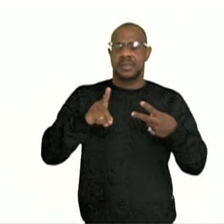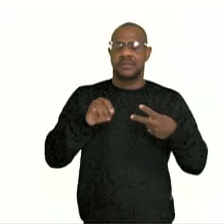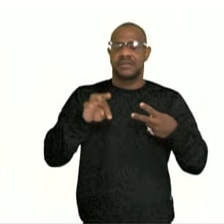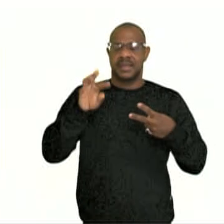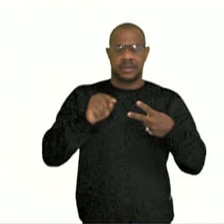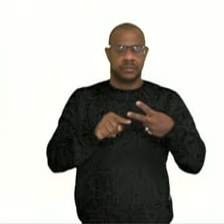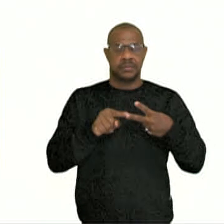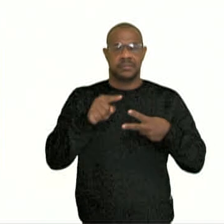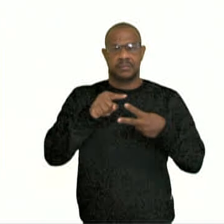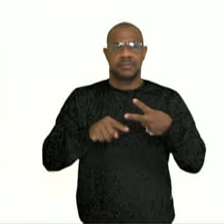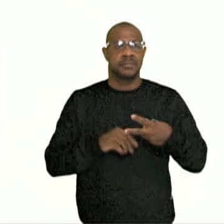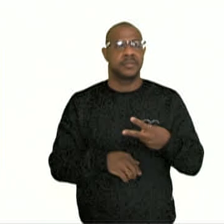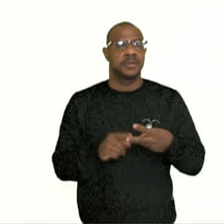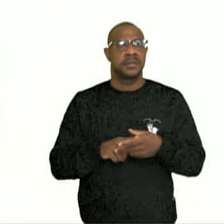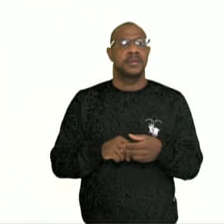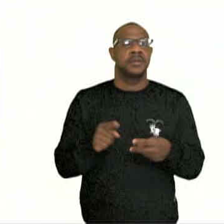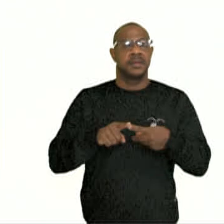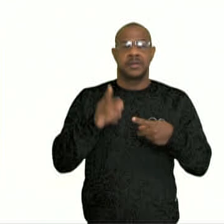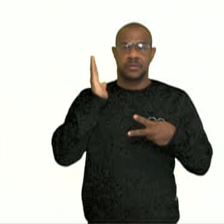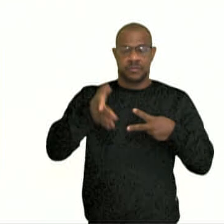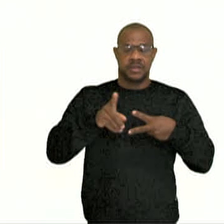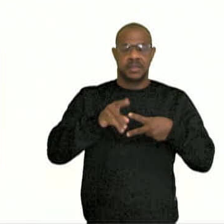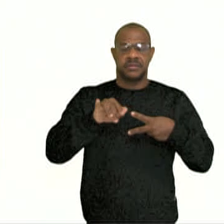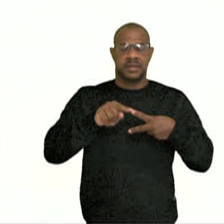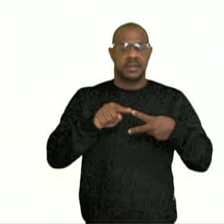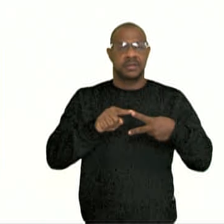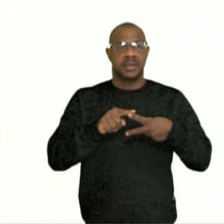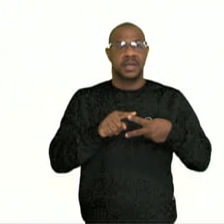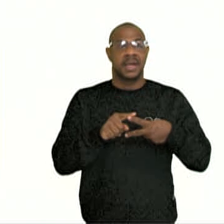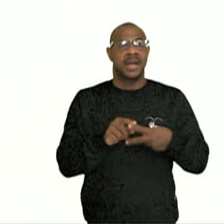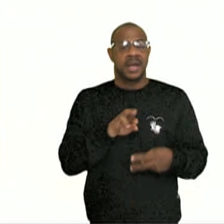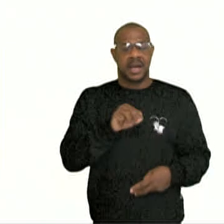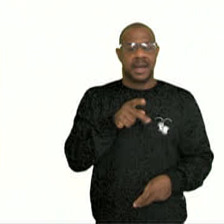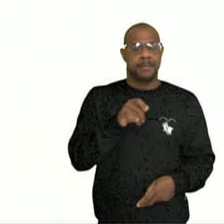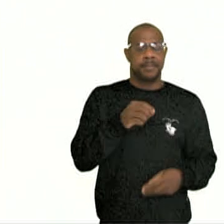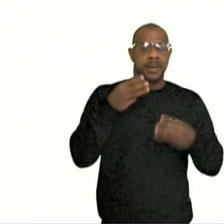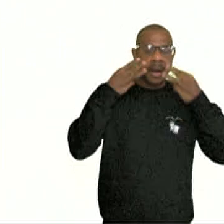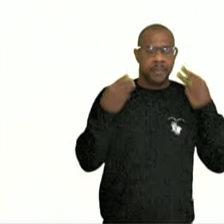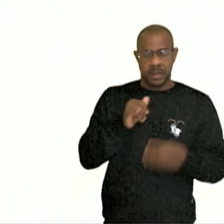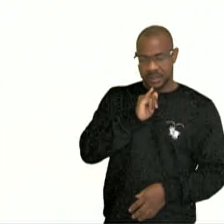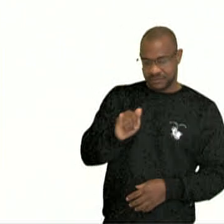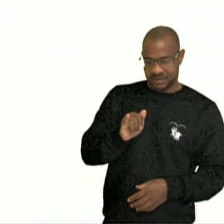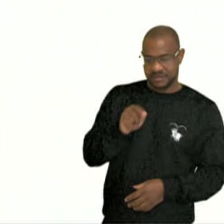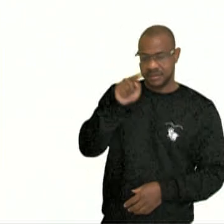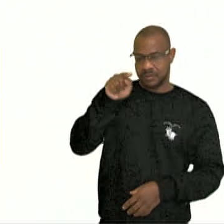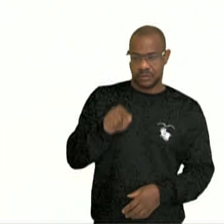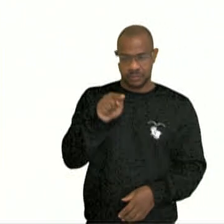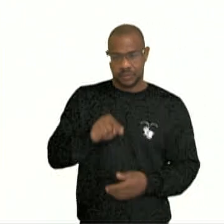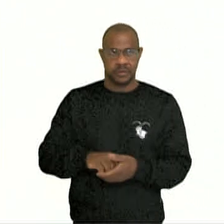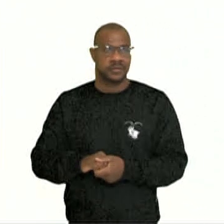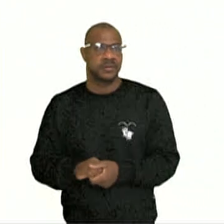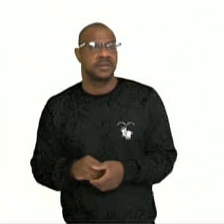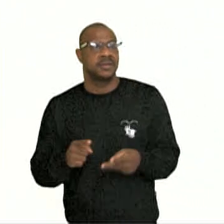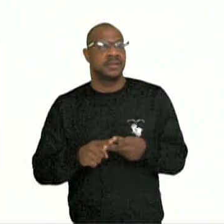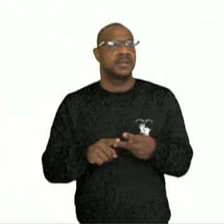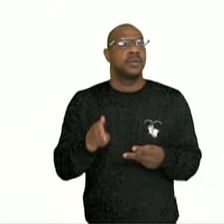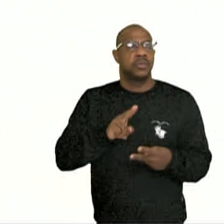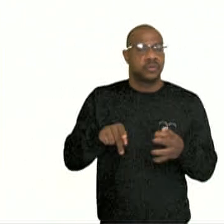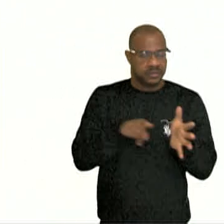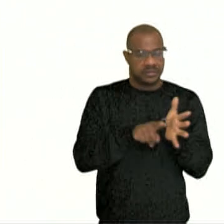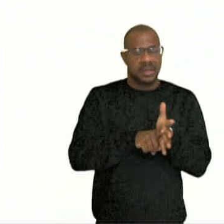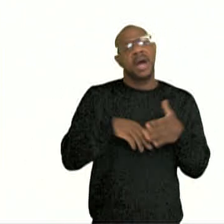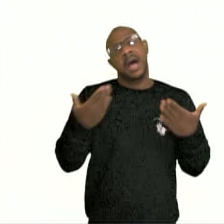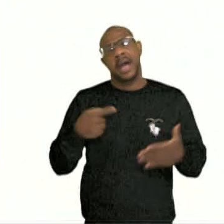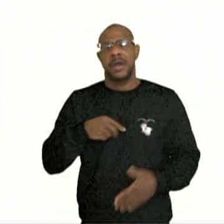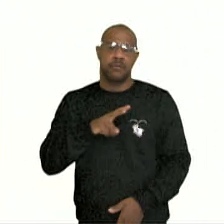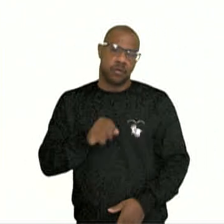discurso indireto. Olha lá, no discurso direto, a raposa disse, dois pontos, usa o travessão, "Ah, eu vou chorar."